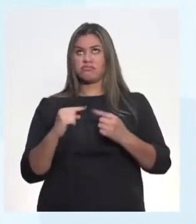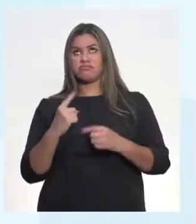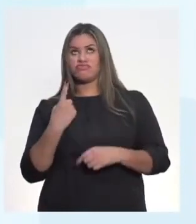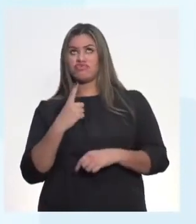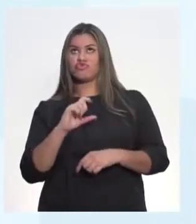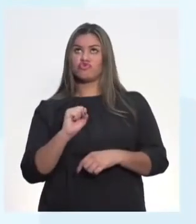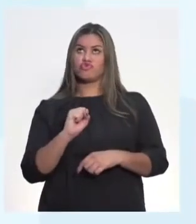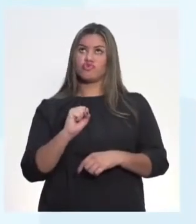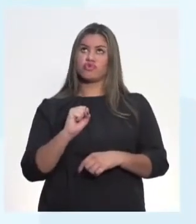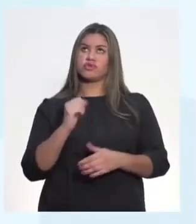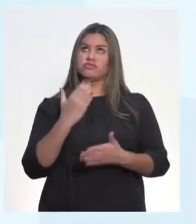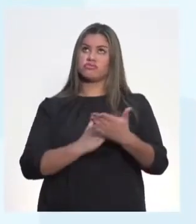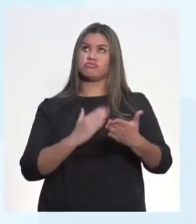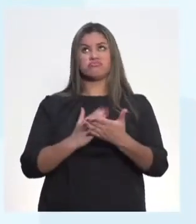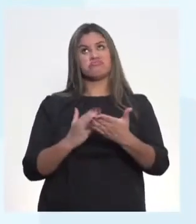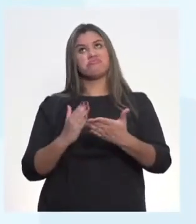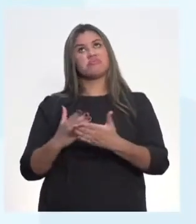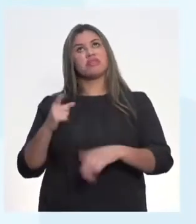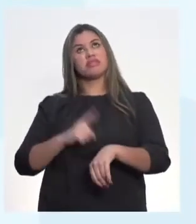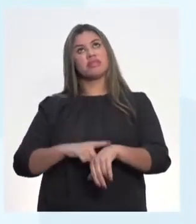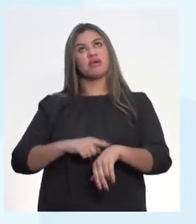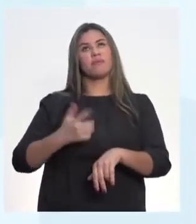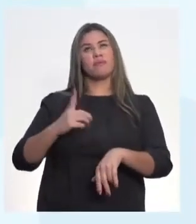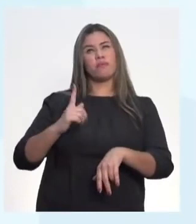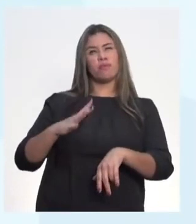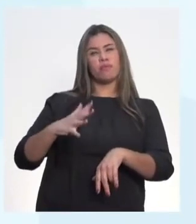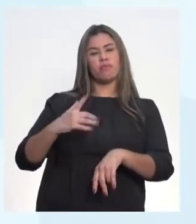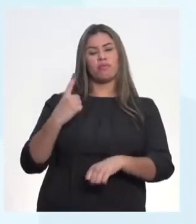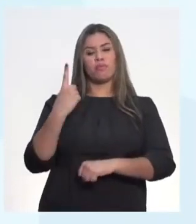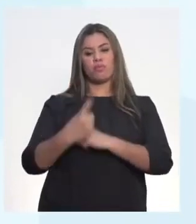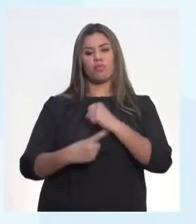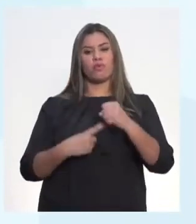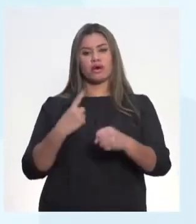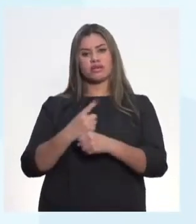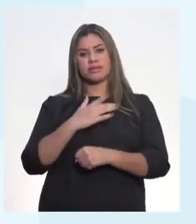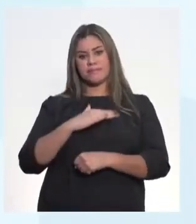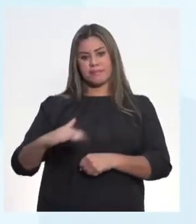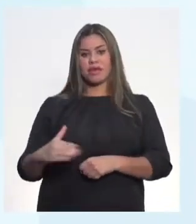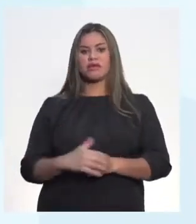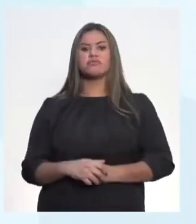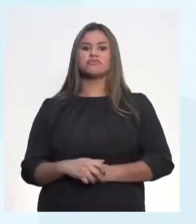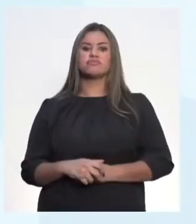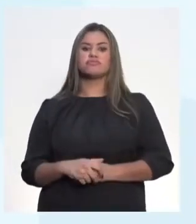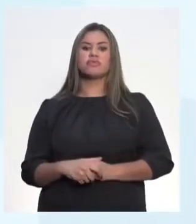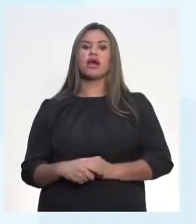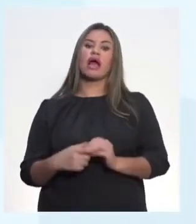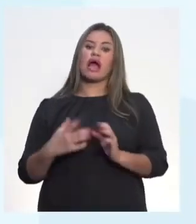pensar na parcela mensal, com juros de R$